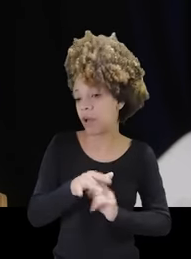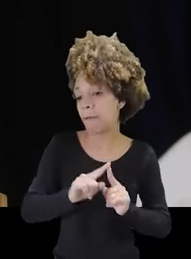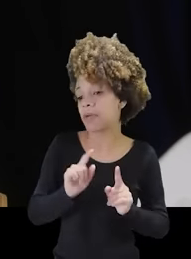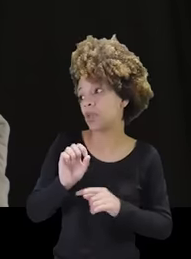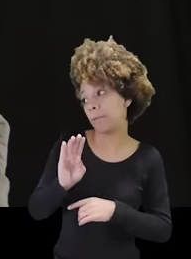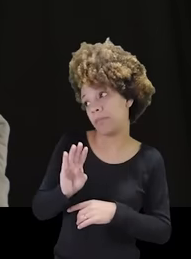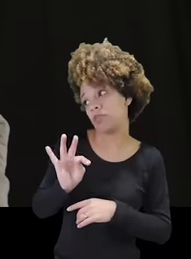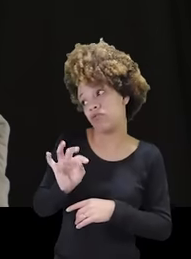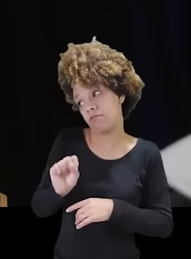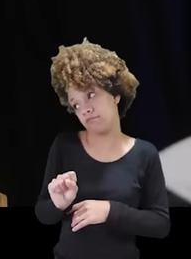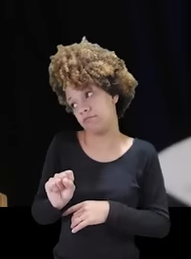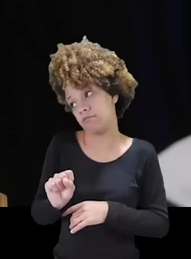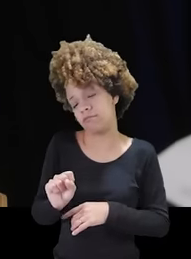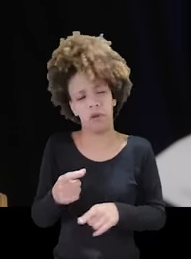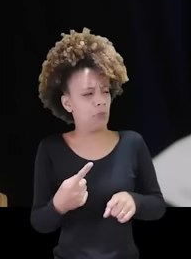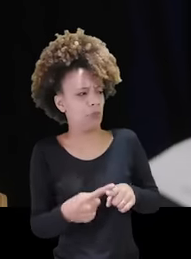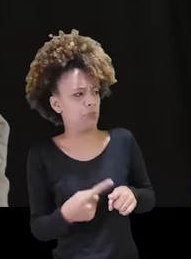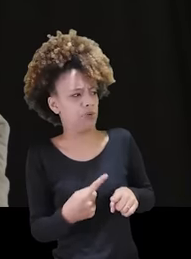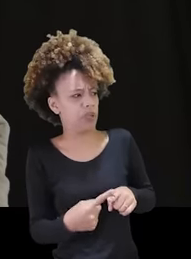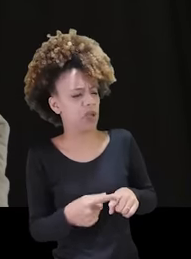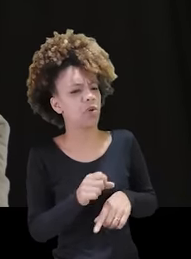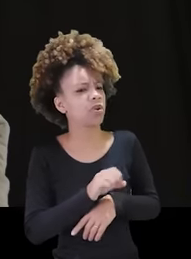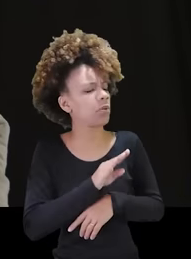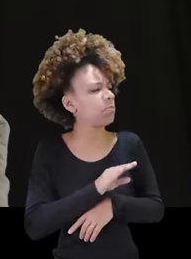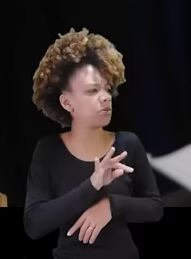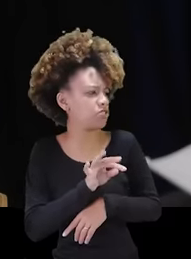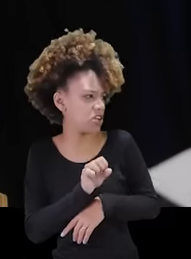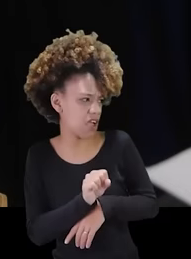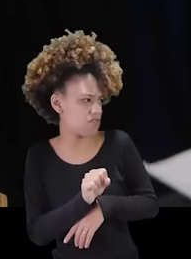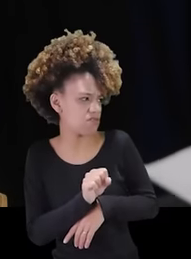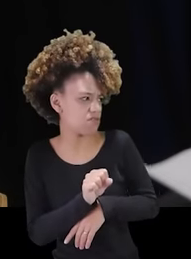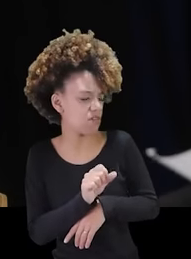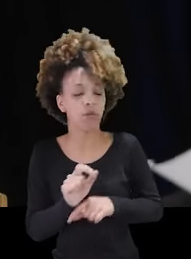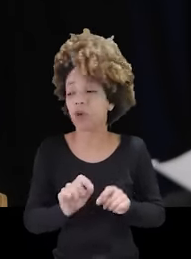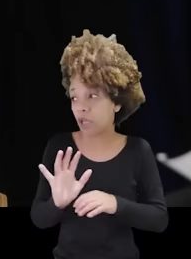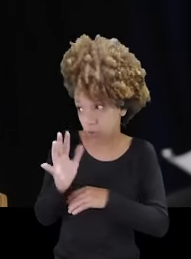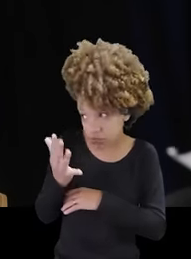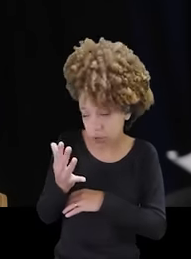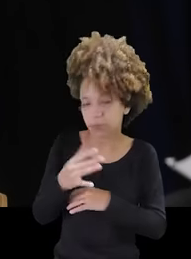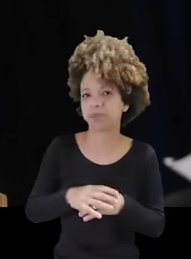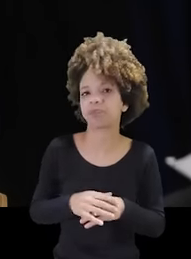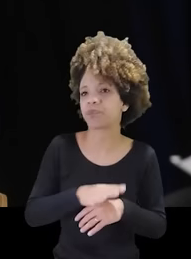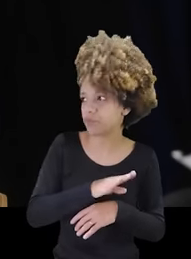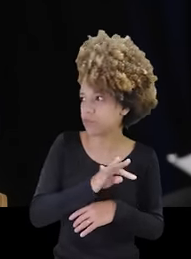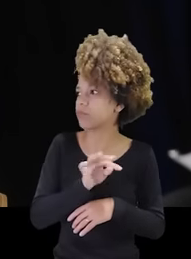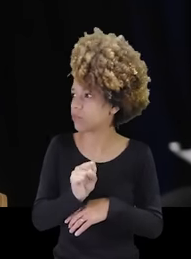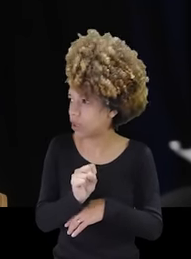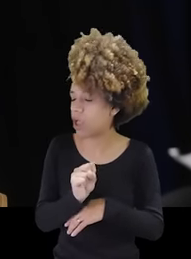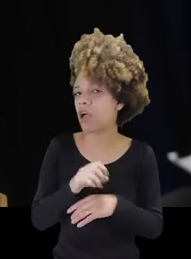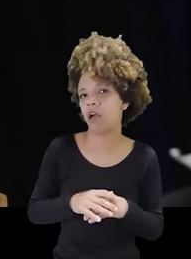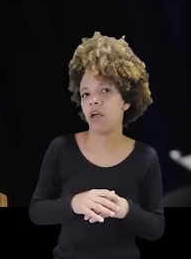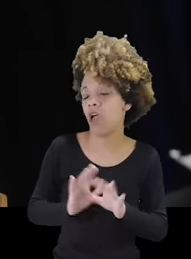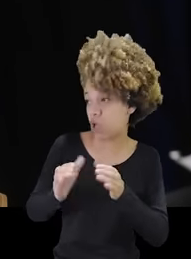BTS Por quê o BTS cara teorias de que que aconteceu então BTS é um grupo